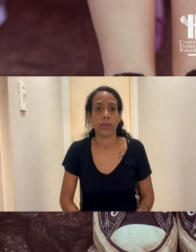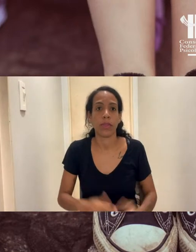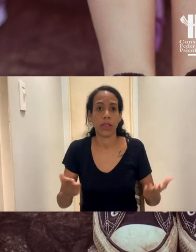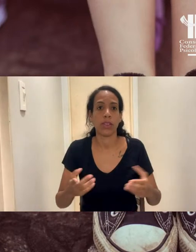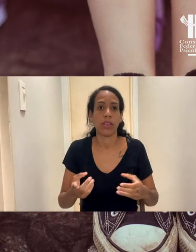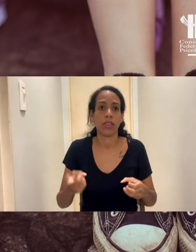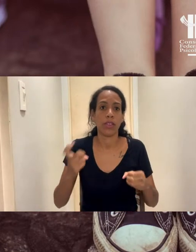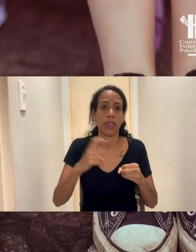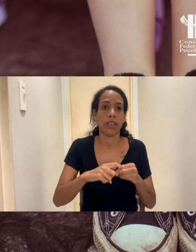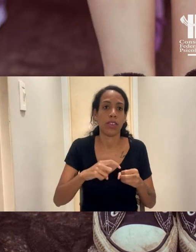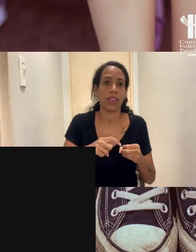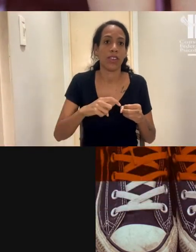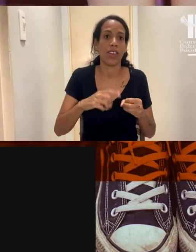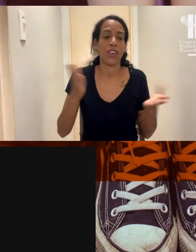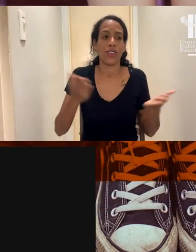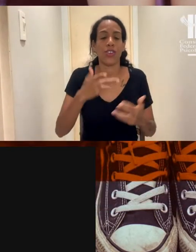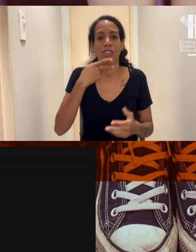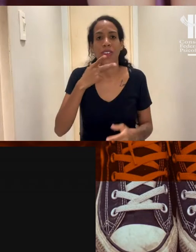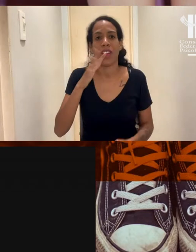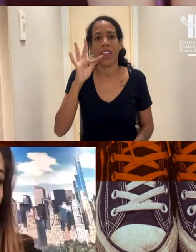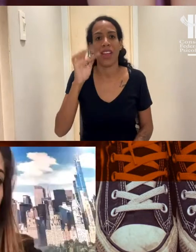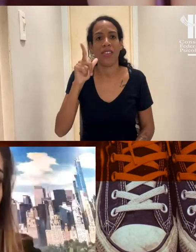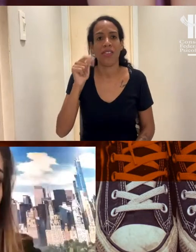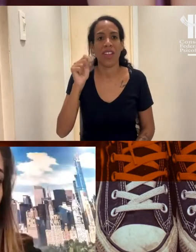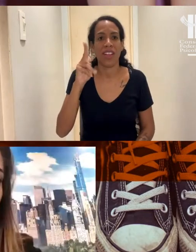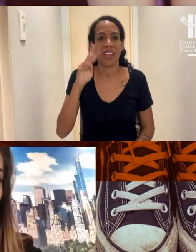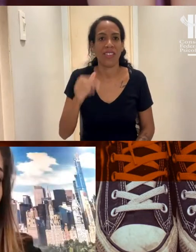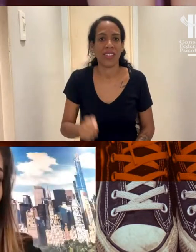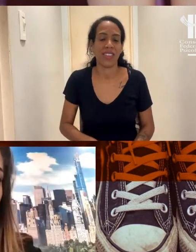para a Flávia. Obrigada.